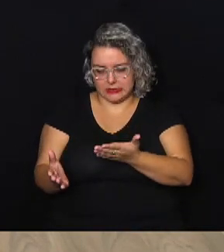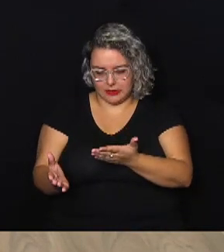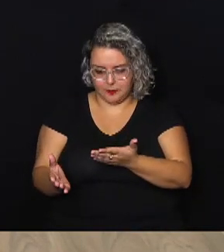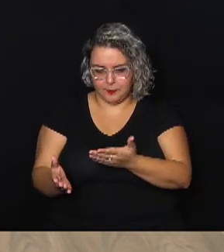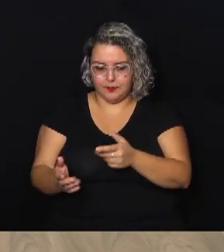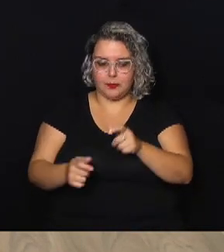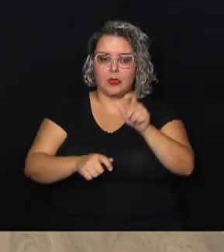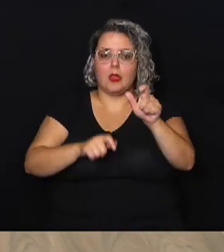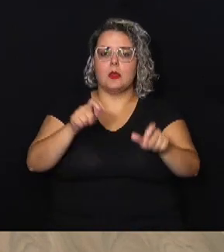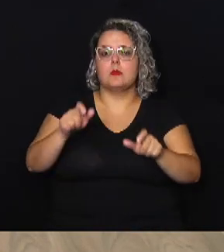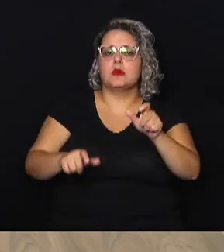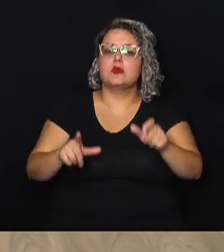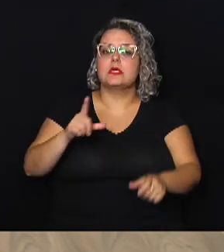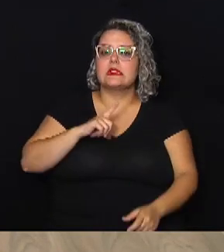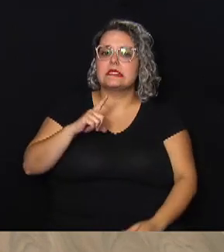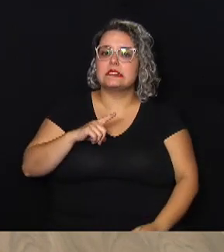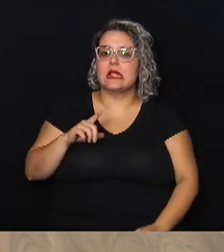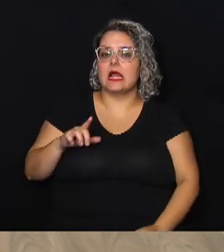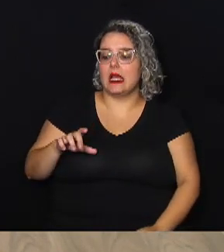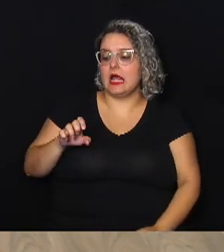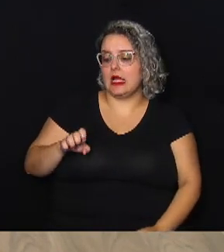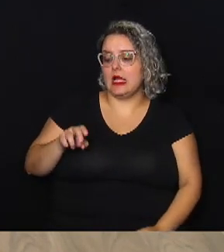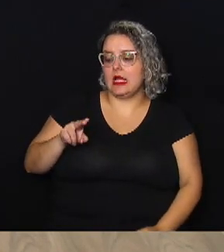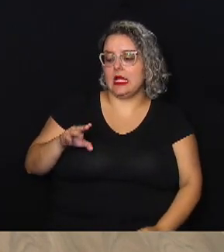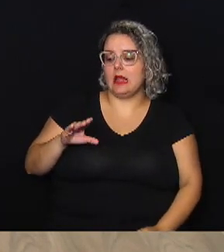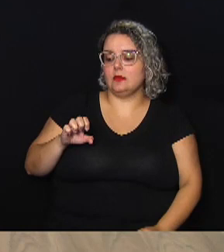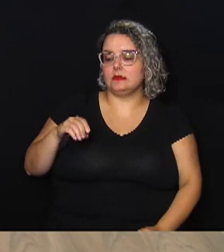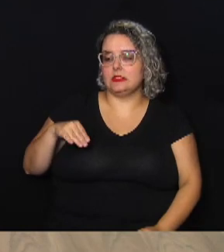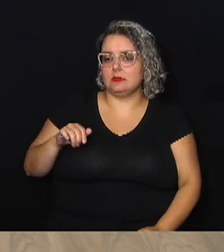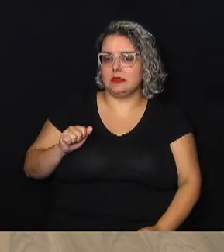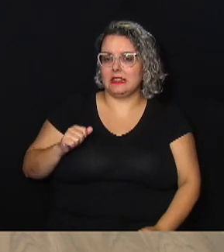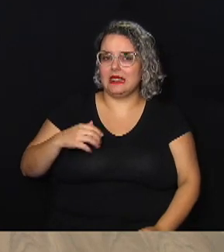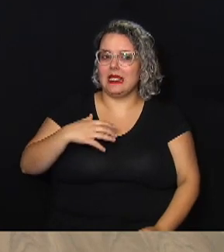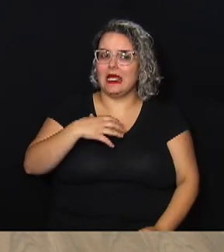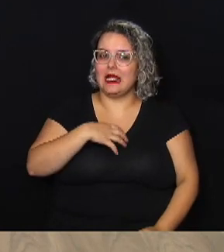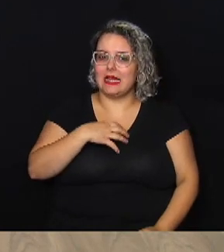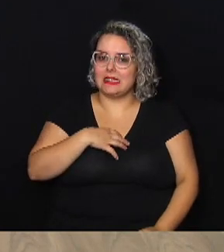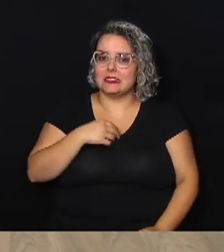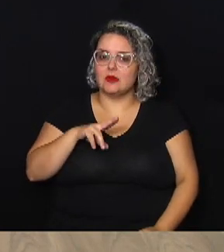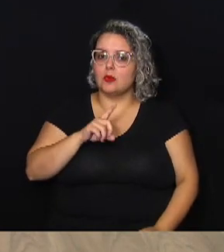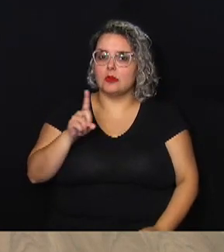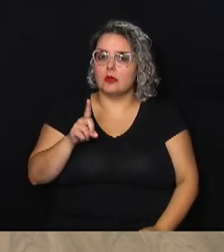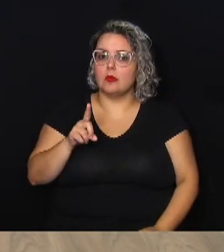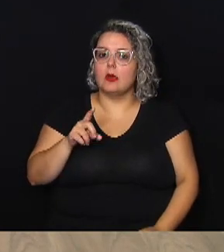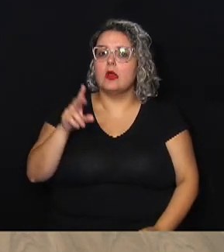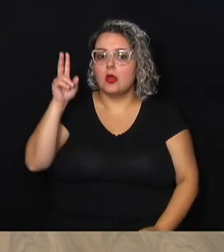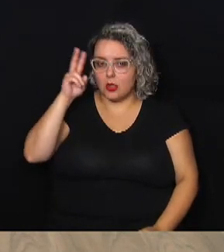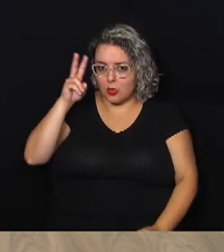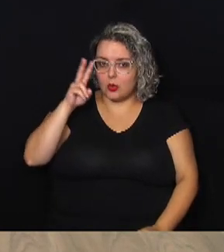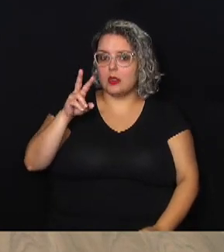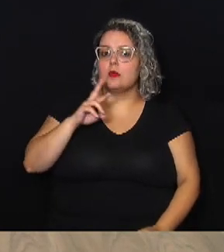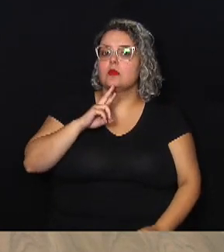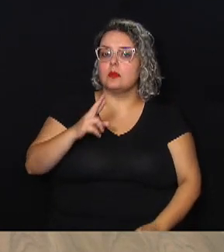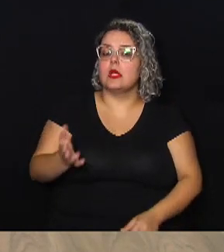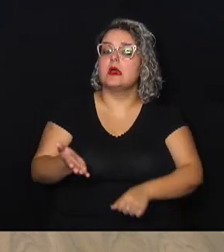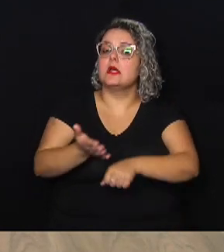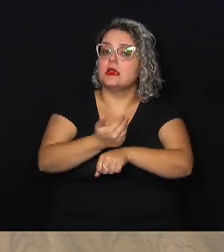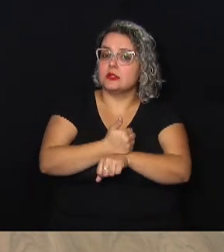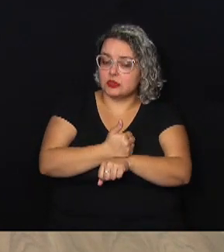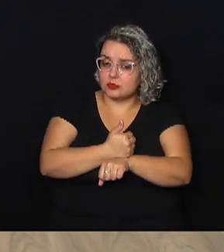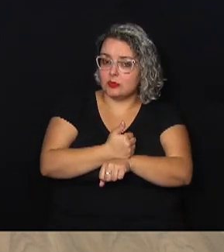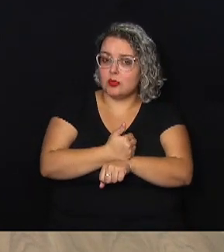que tem a leucemia, ela começa a sentir sintomas ou não? Eu lembro que você disse numa resposta anterior que